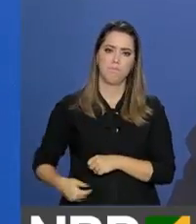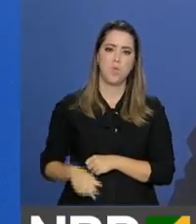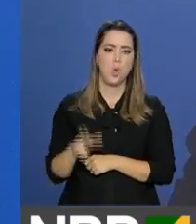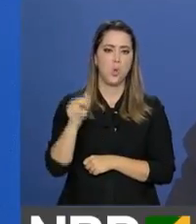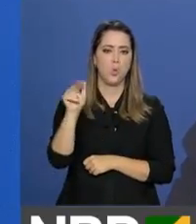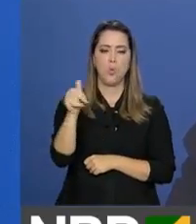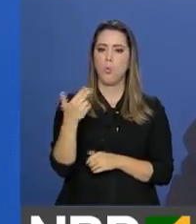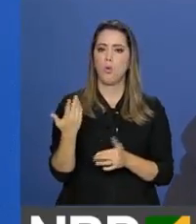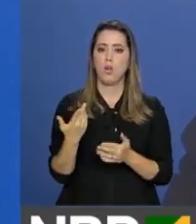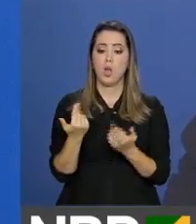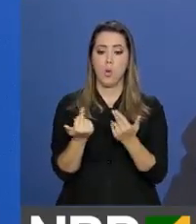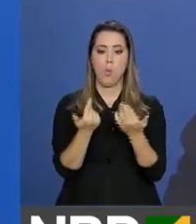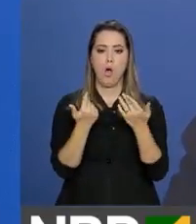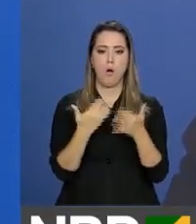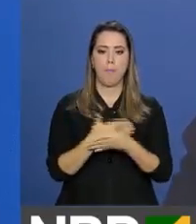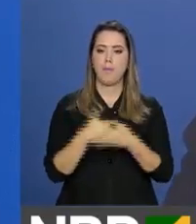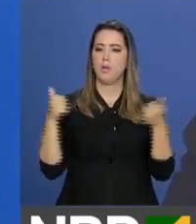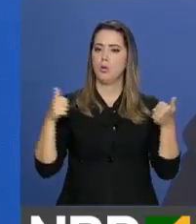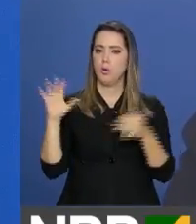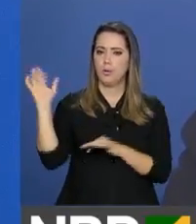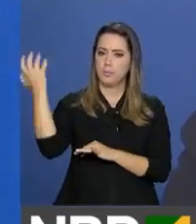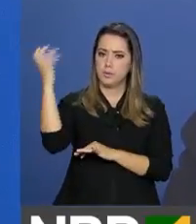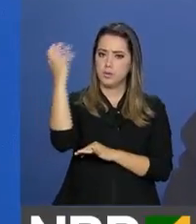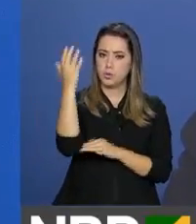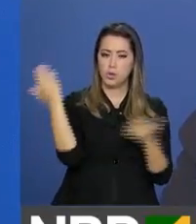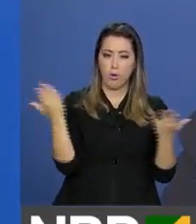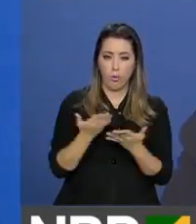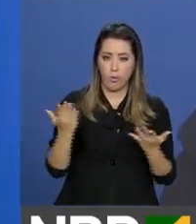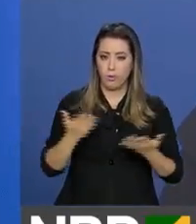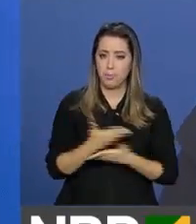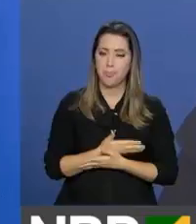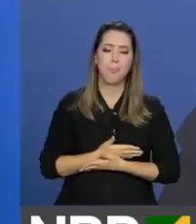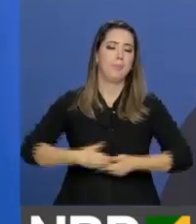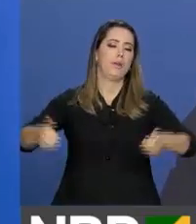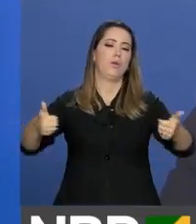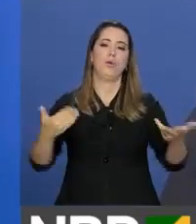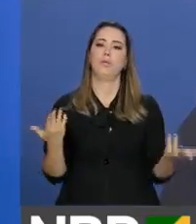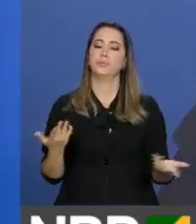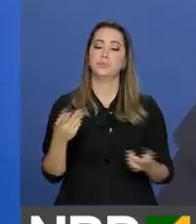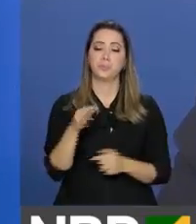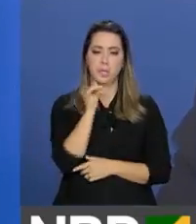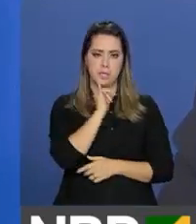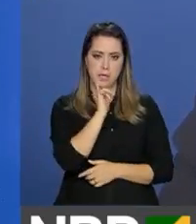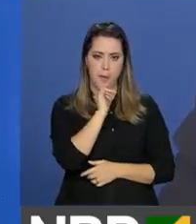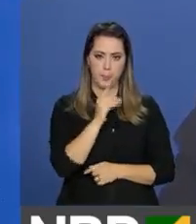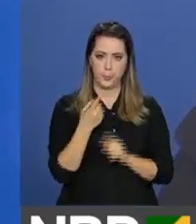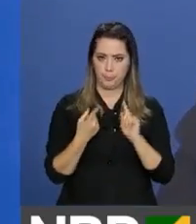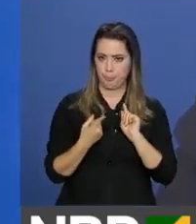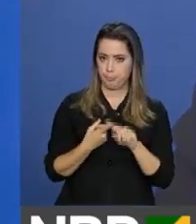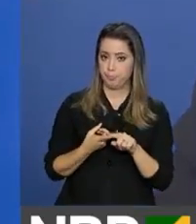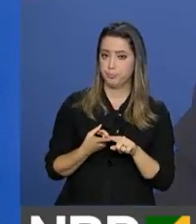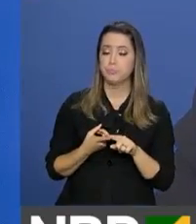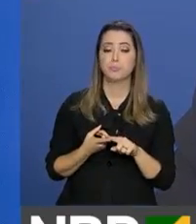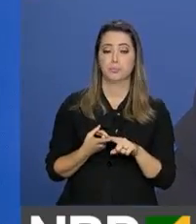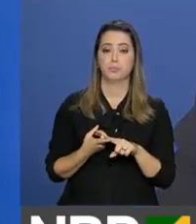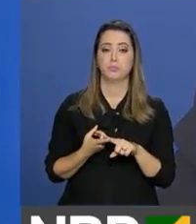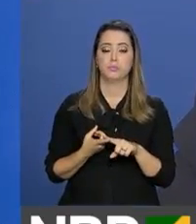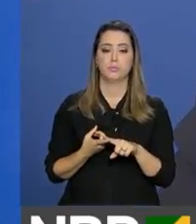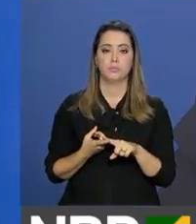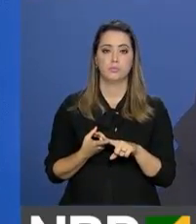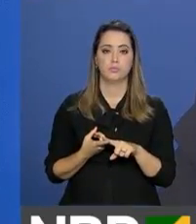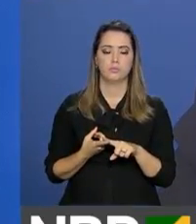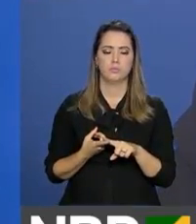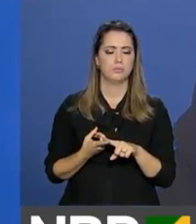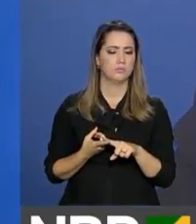se produziu tanto em benefício do meio ambiente como agora se fez. 2 exemplos triviais. Um primeiro exemplo é que nós